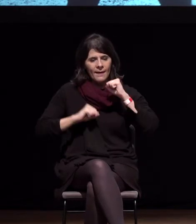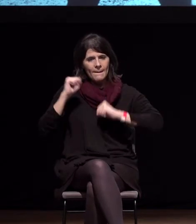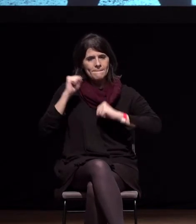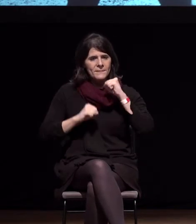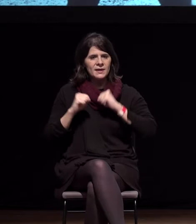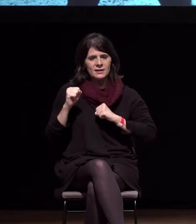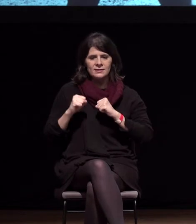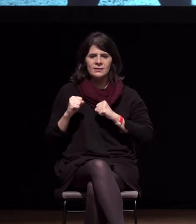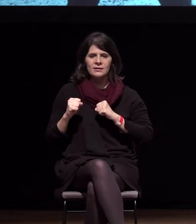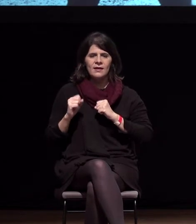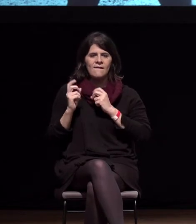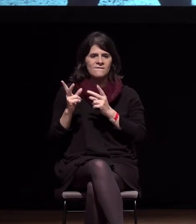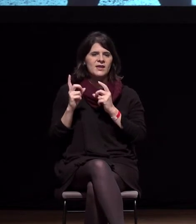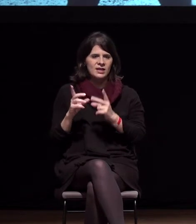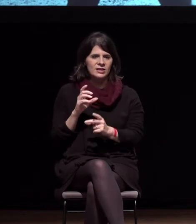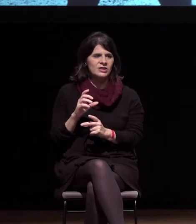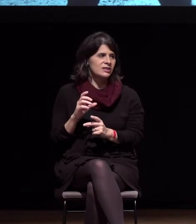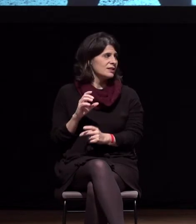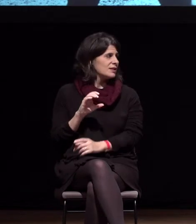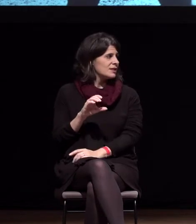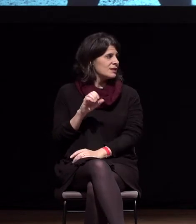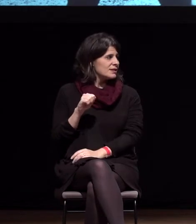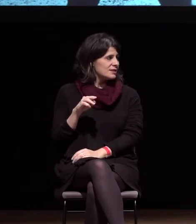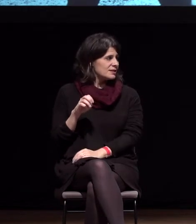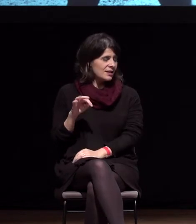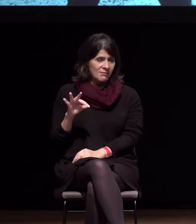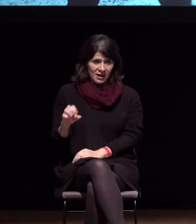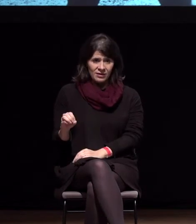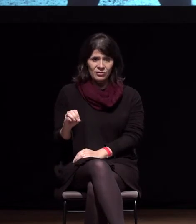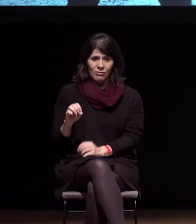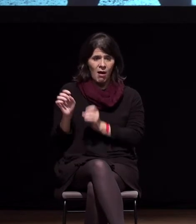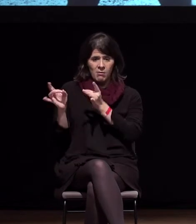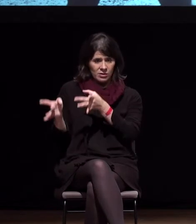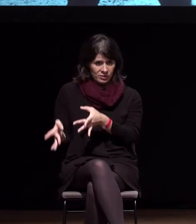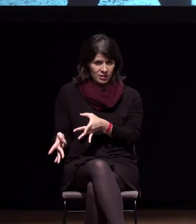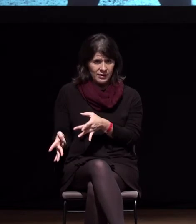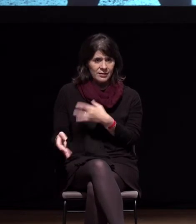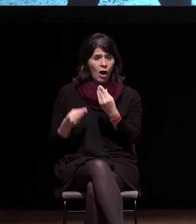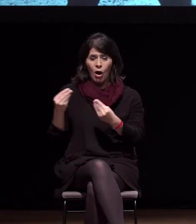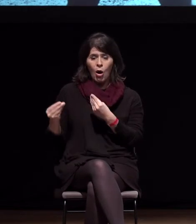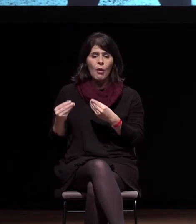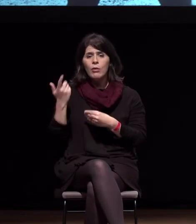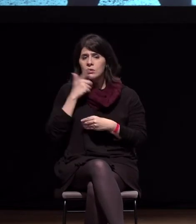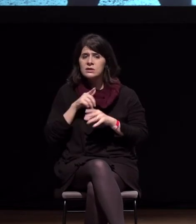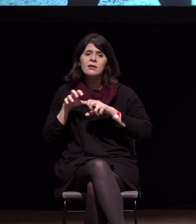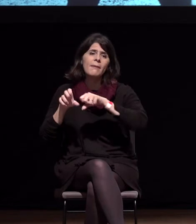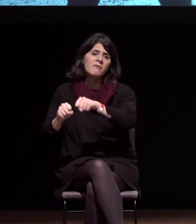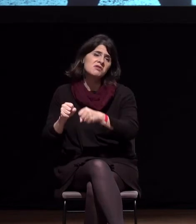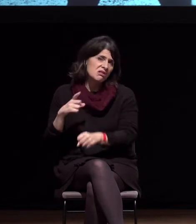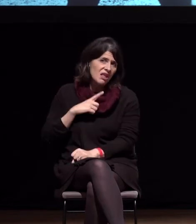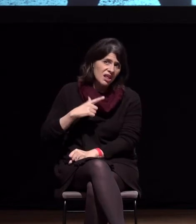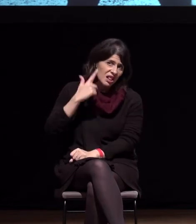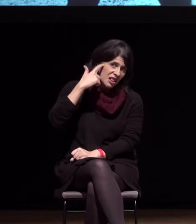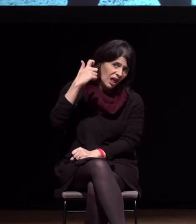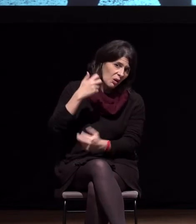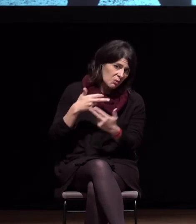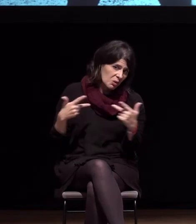gente e como tomar posse daquilo, que é uma novela, né, que ainda não acabou, não chegou até o